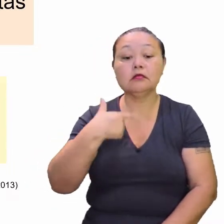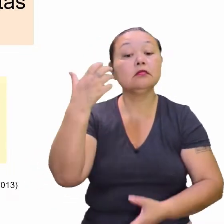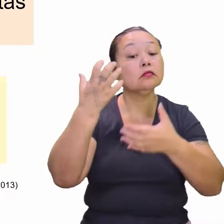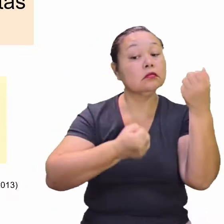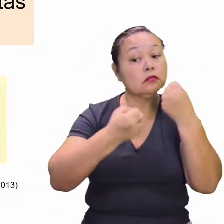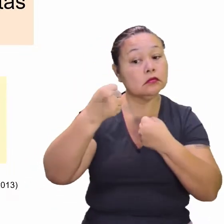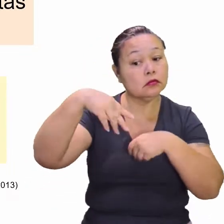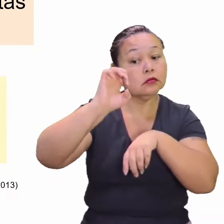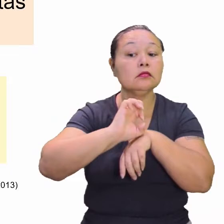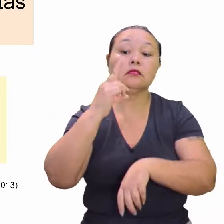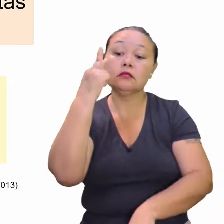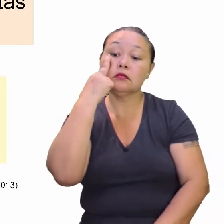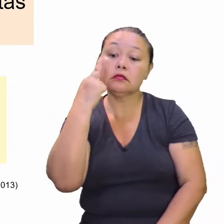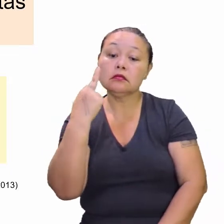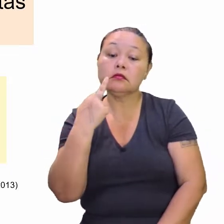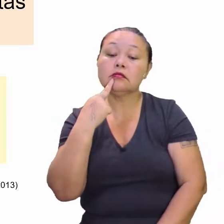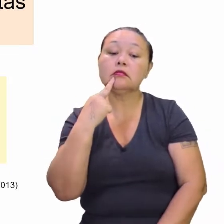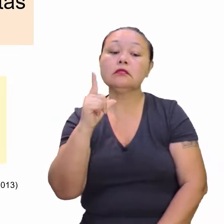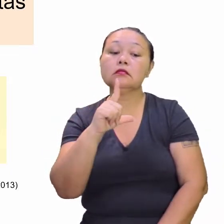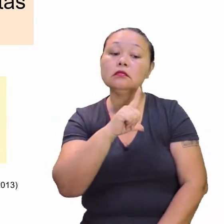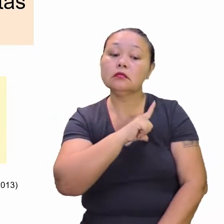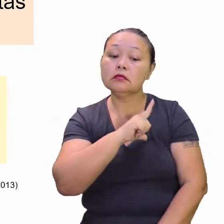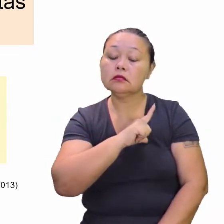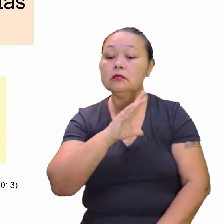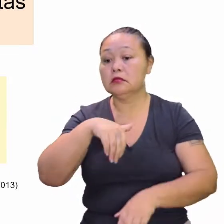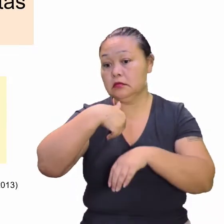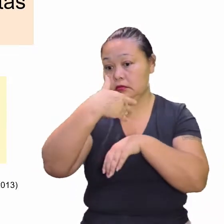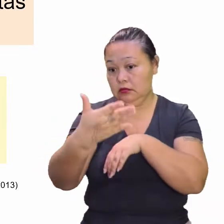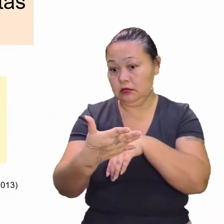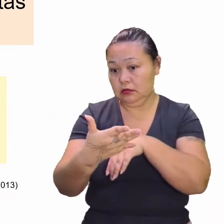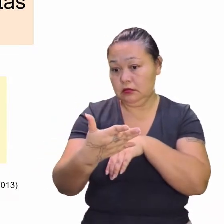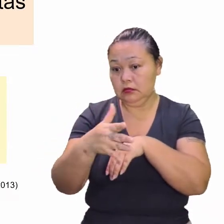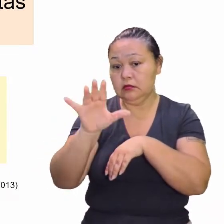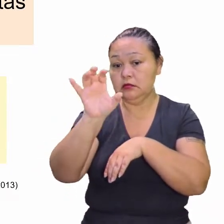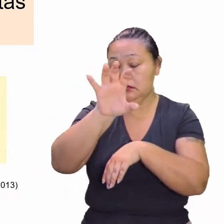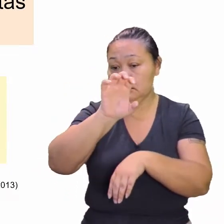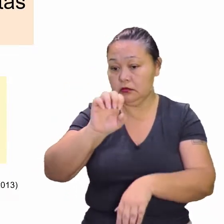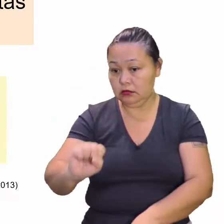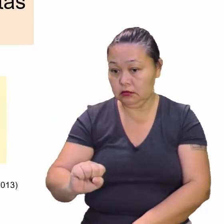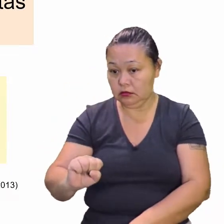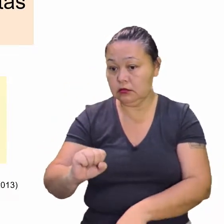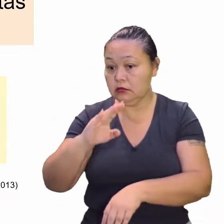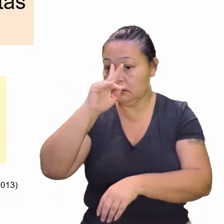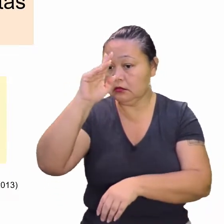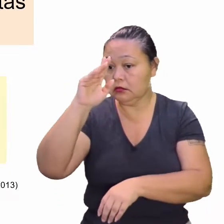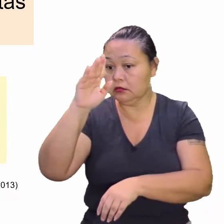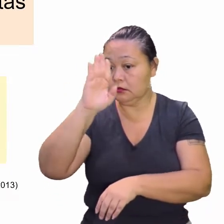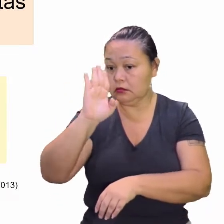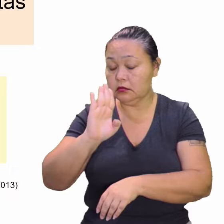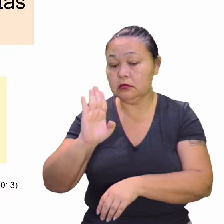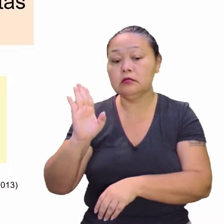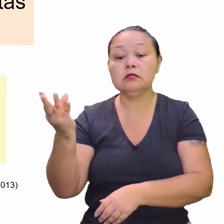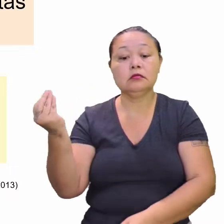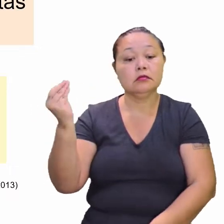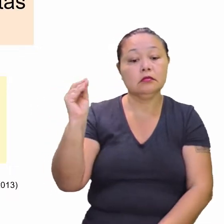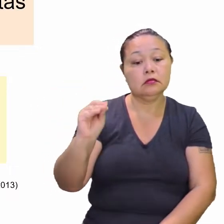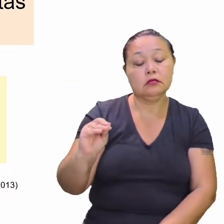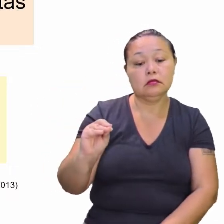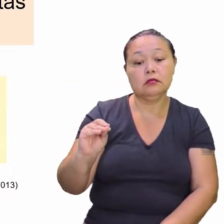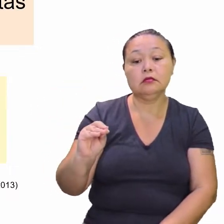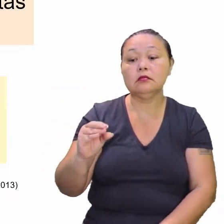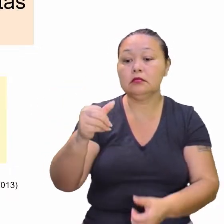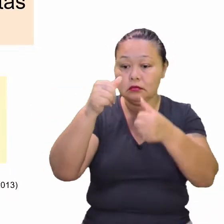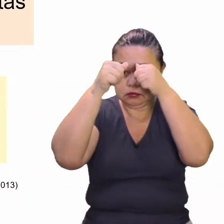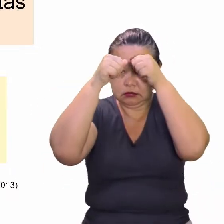leite produzido em Rondônia abastece, além do centro-sul também, a gente pode colocar